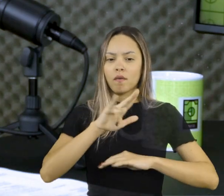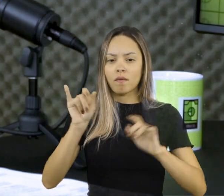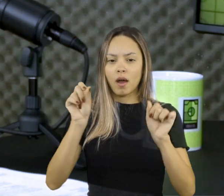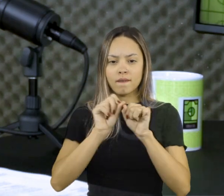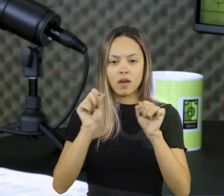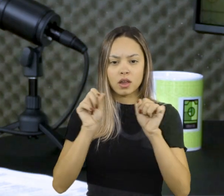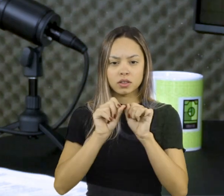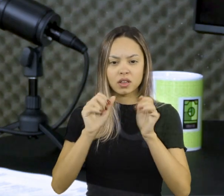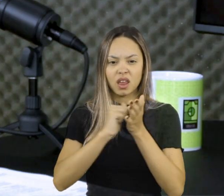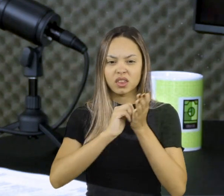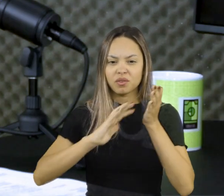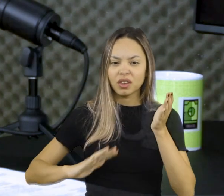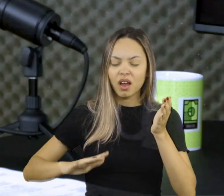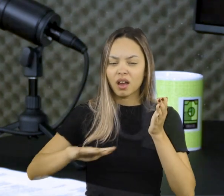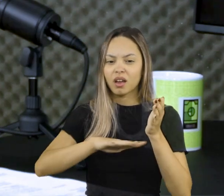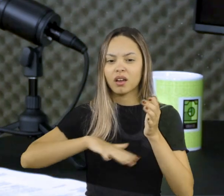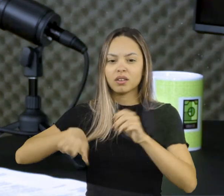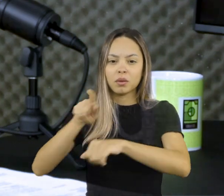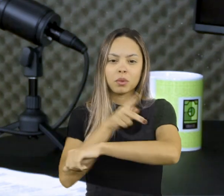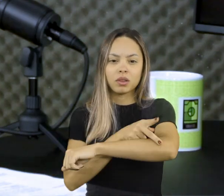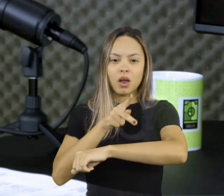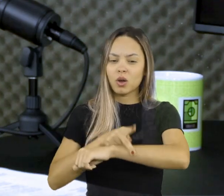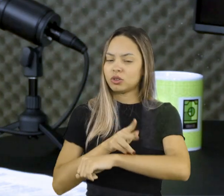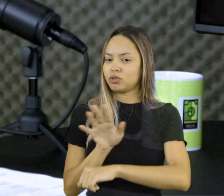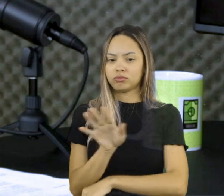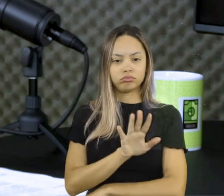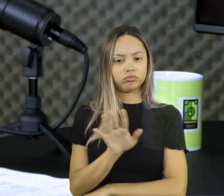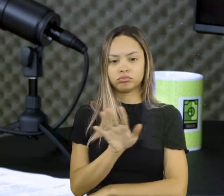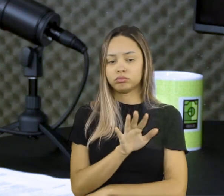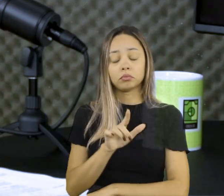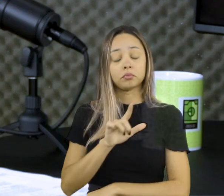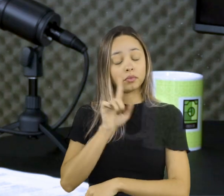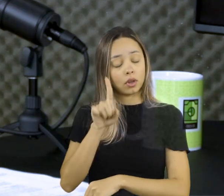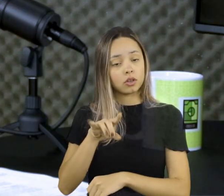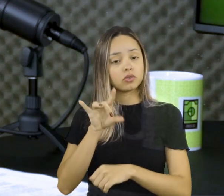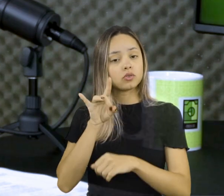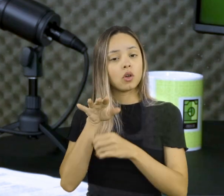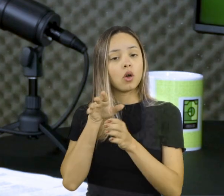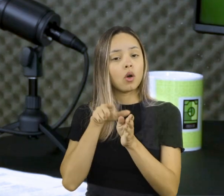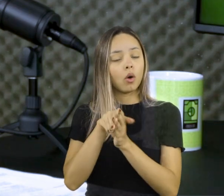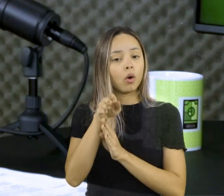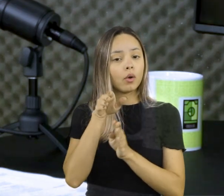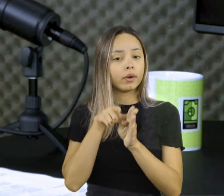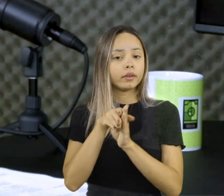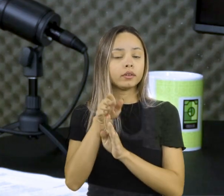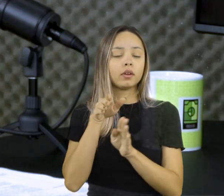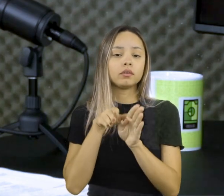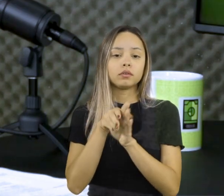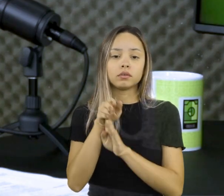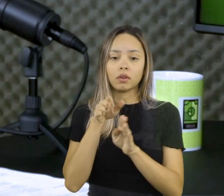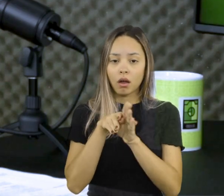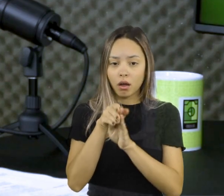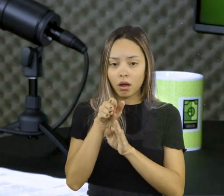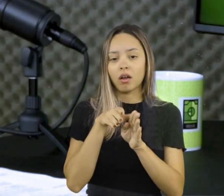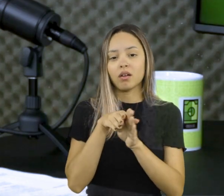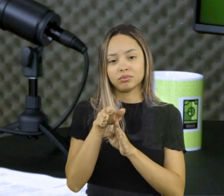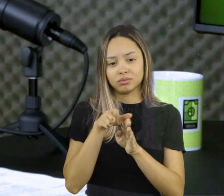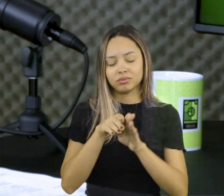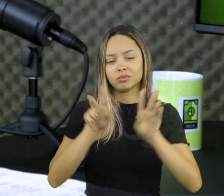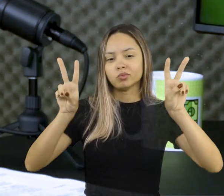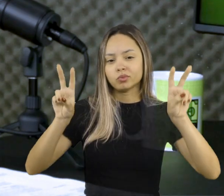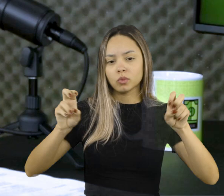as atividades pedagógicas. Ele está lá para orientar nesse tripé que eu falei,